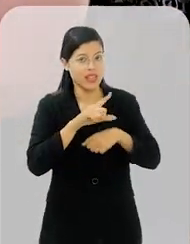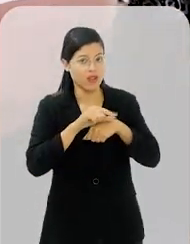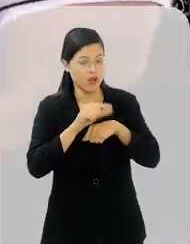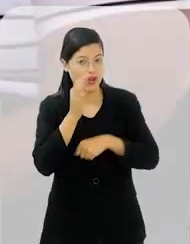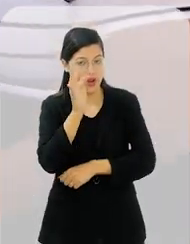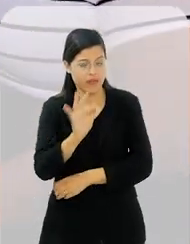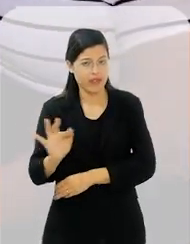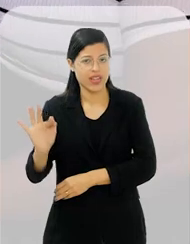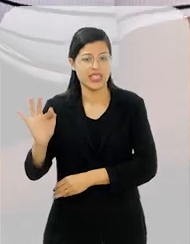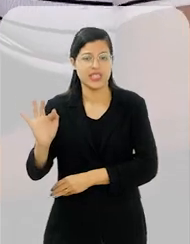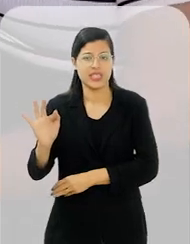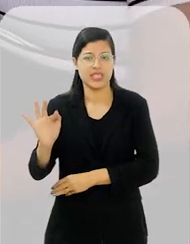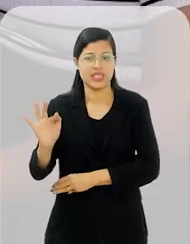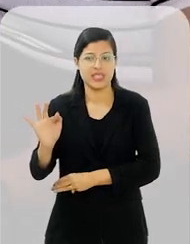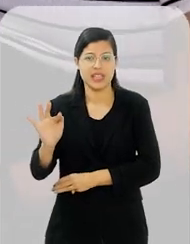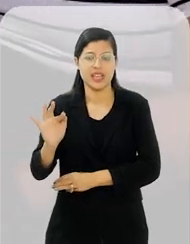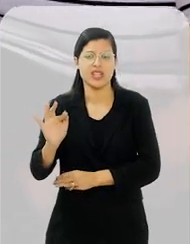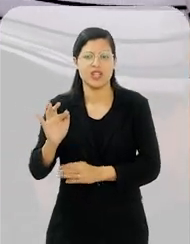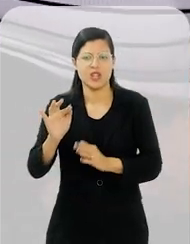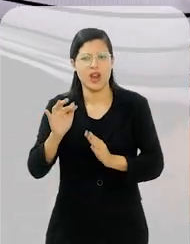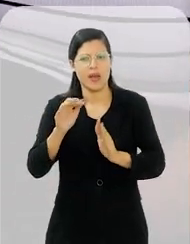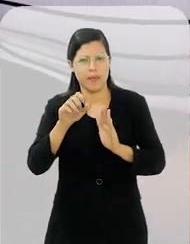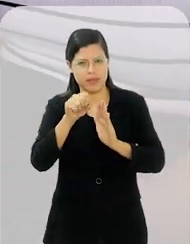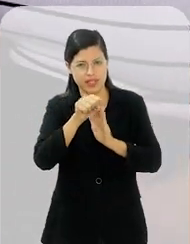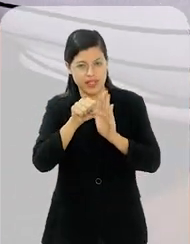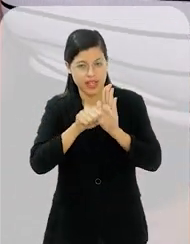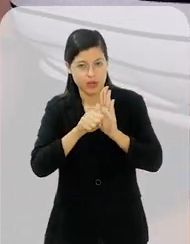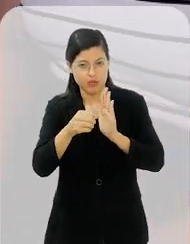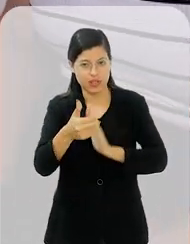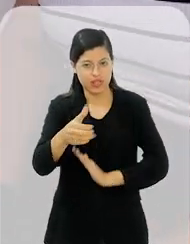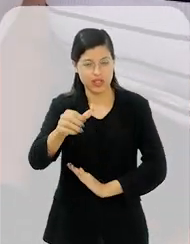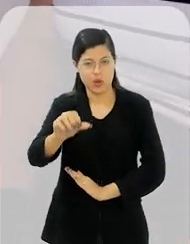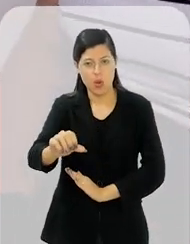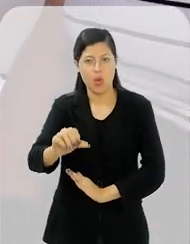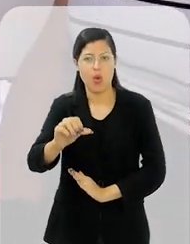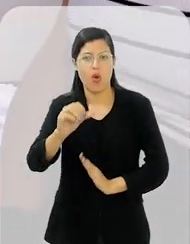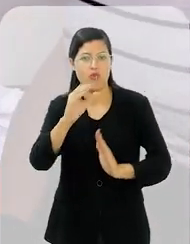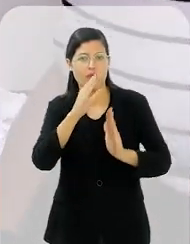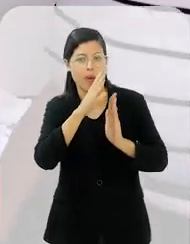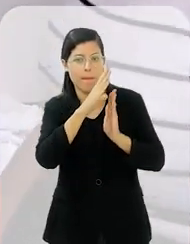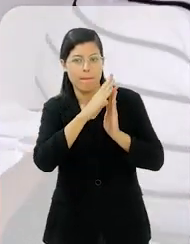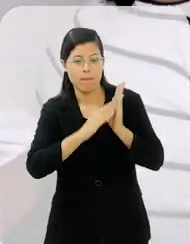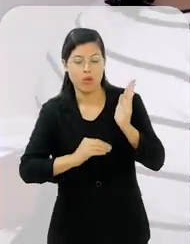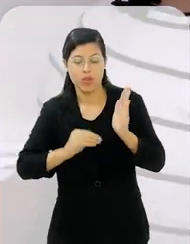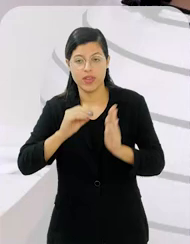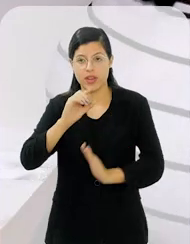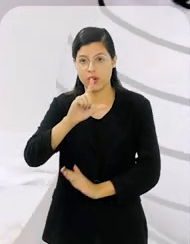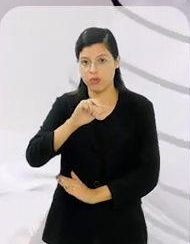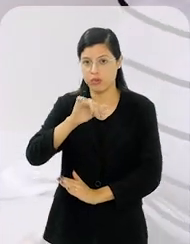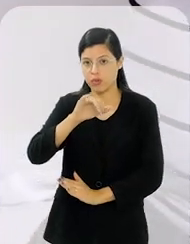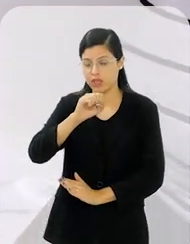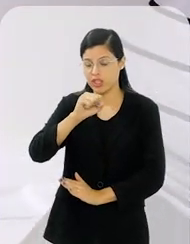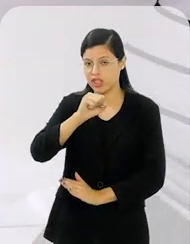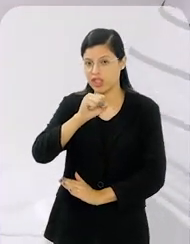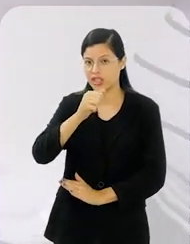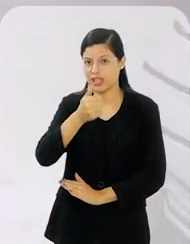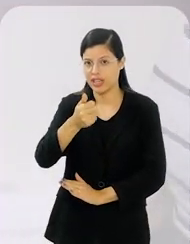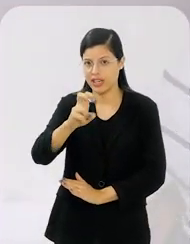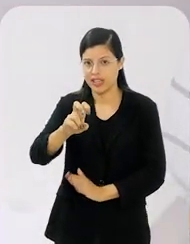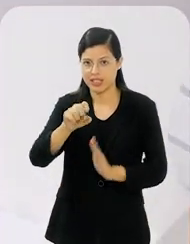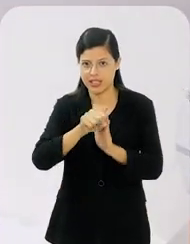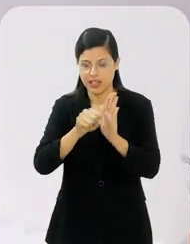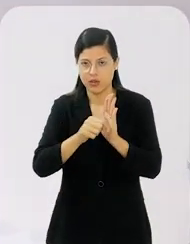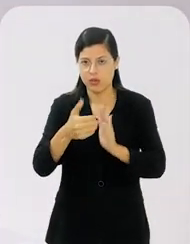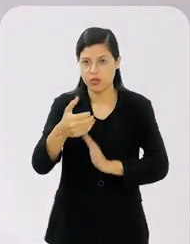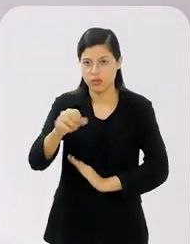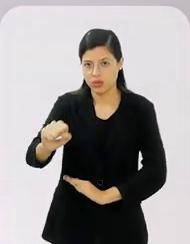relógio francês, ele é da segunda metade do século XIX e é inspirado no modelo Luís XV do século XVIII,